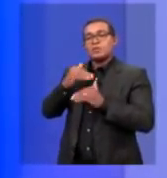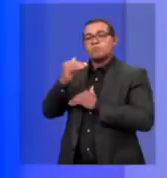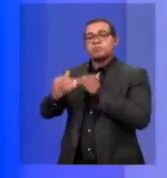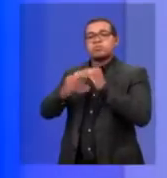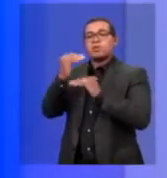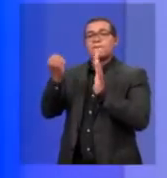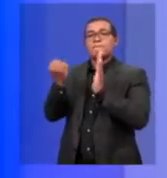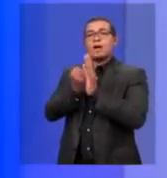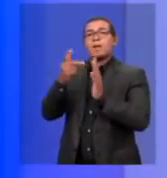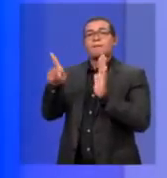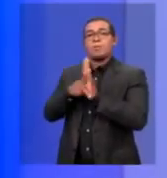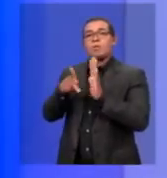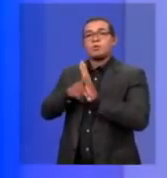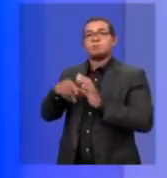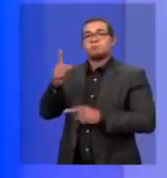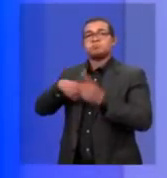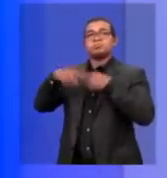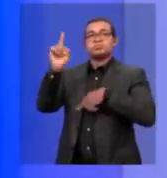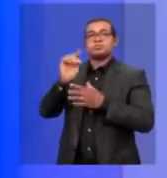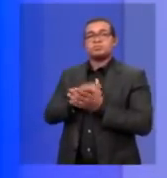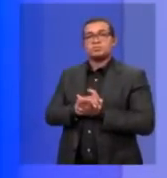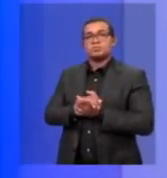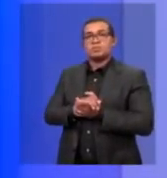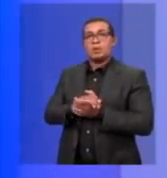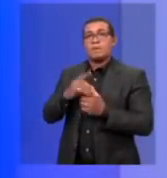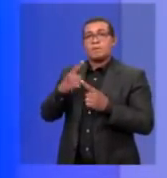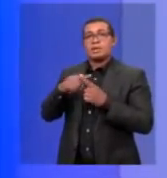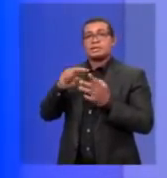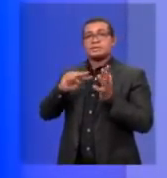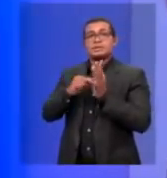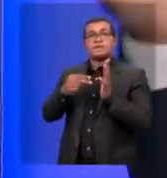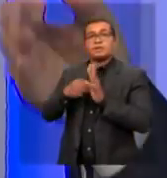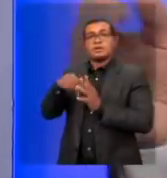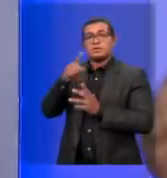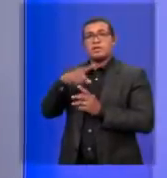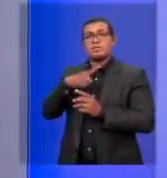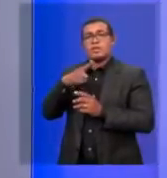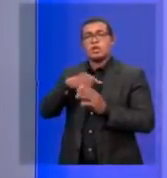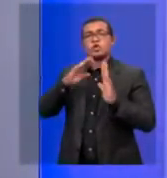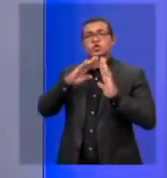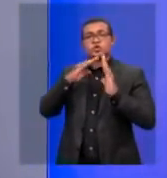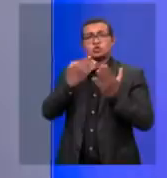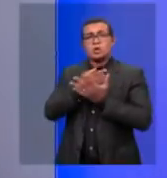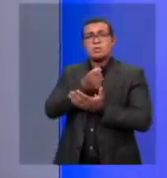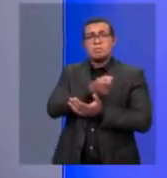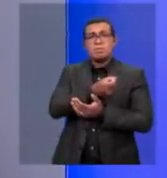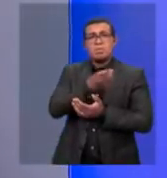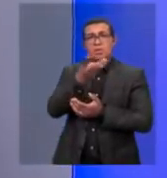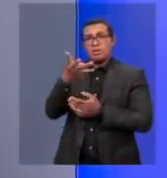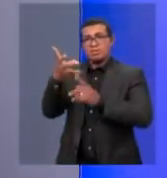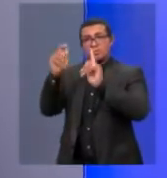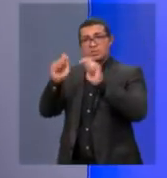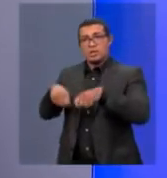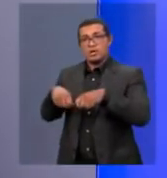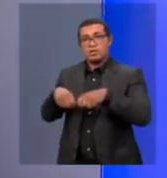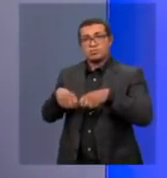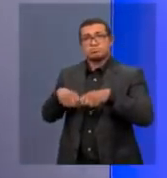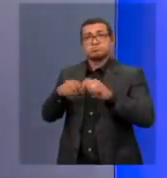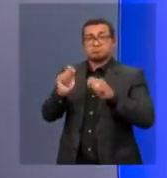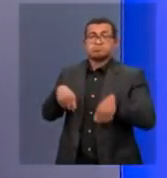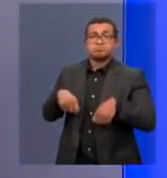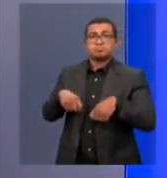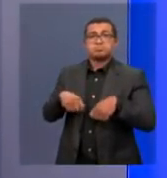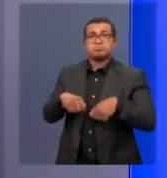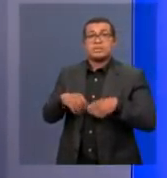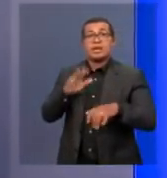nos coloca o numa situação que nós temos número de escolas são suficientes são civis e pode